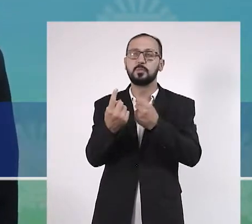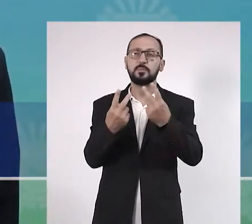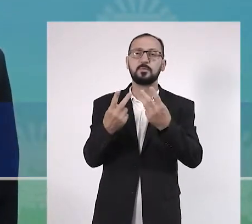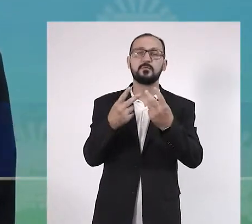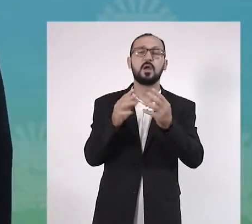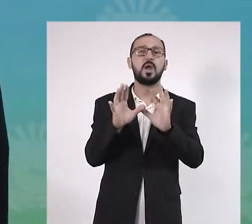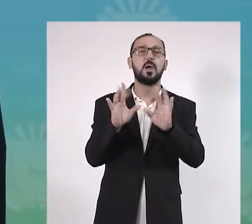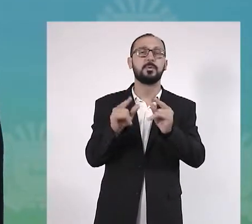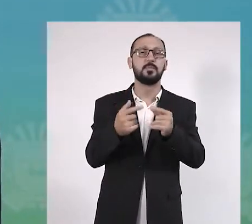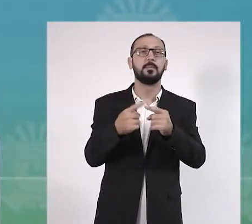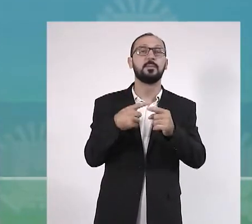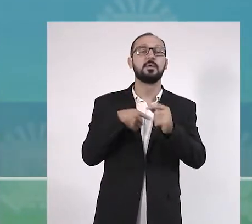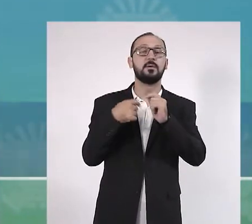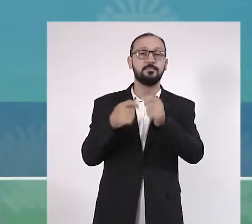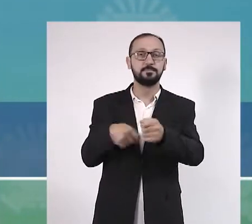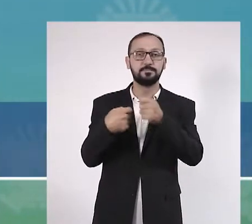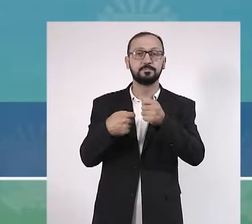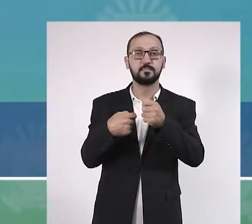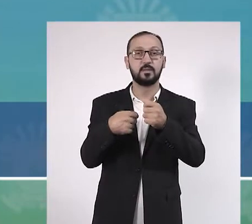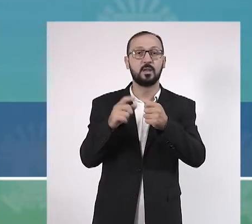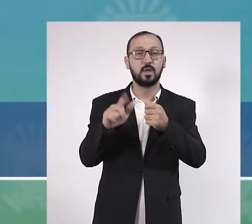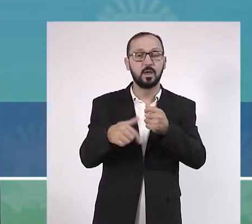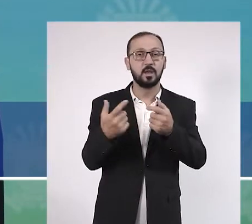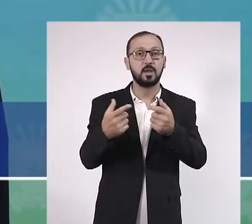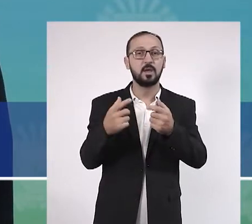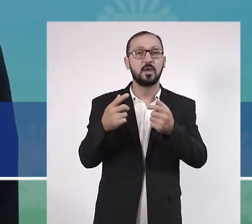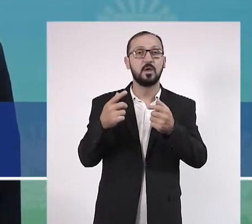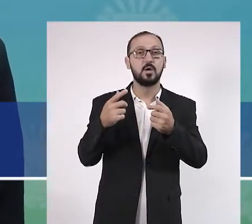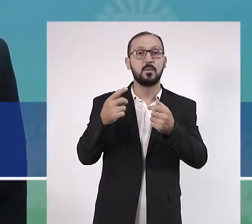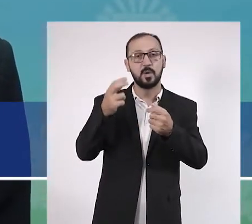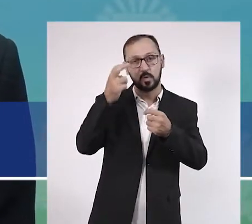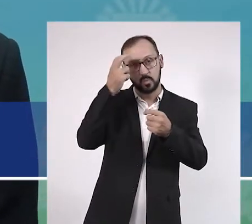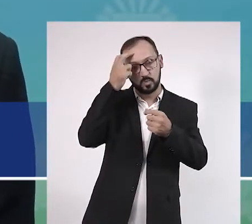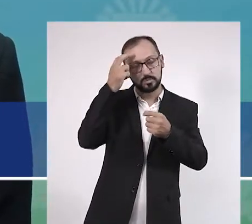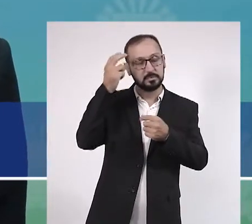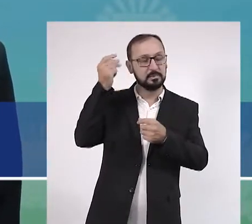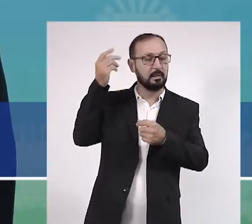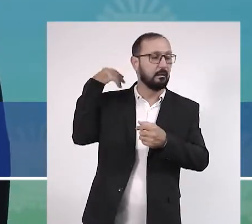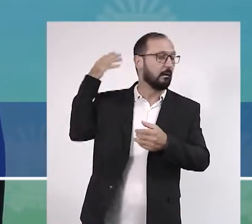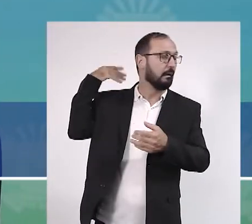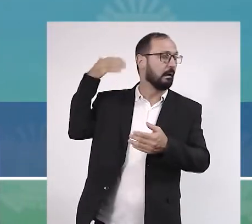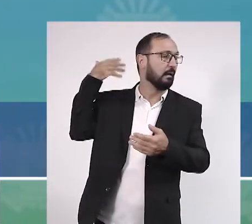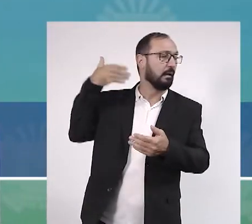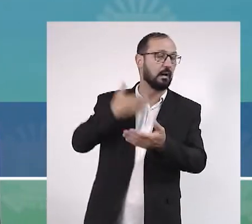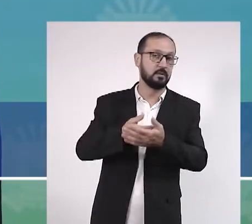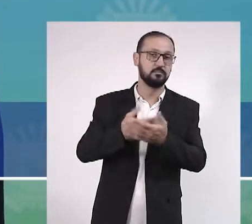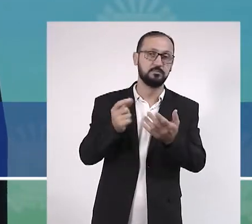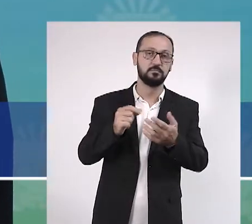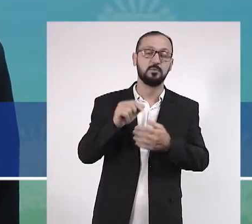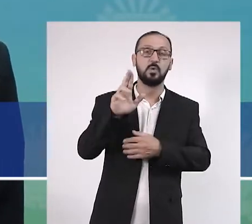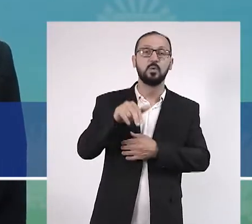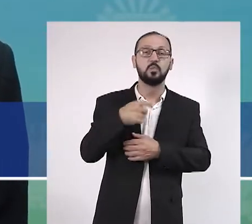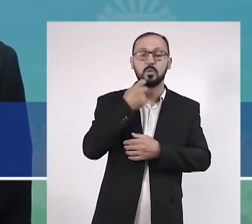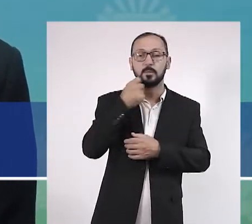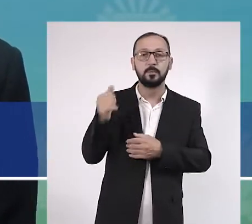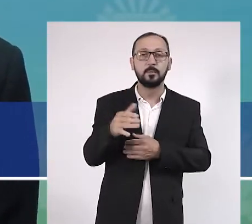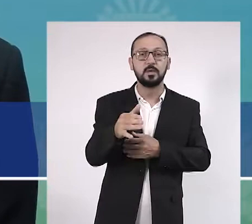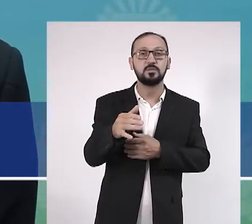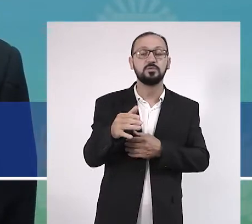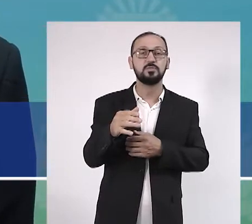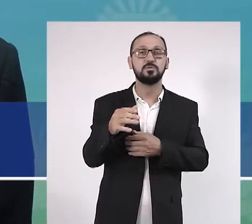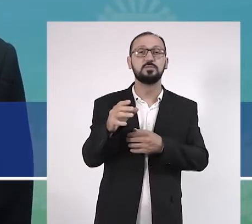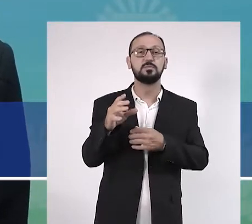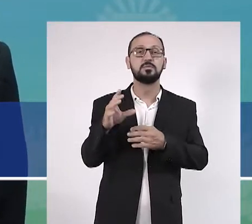acabar com os rios de forma nenhuma. Até porque pescar é uma cultura milenar e nunca de fato desapareceu peixe de rios nenhum